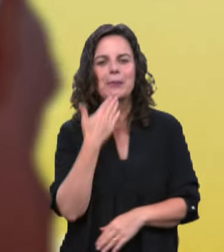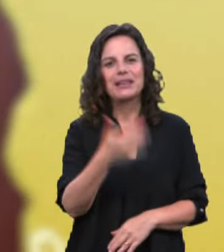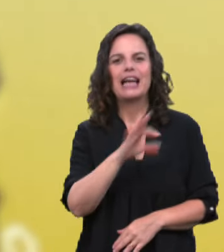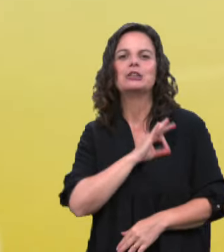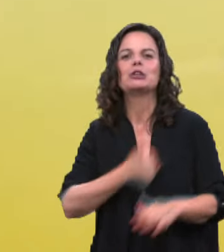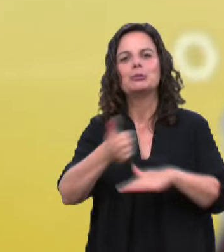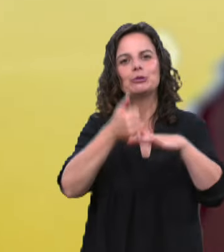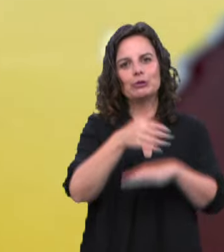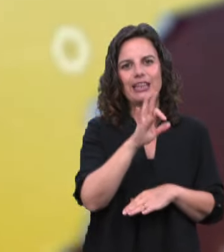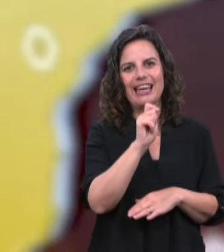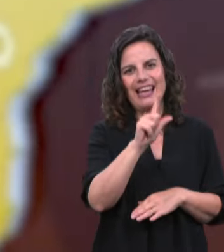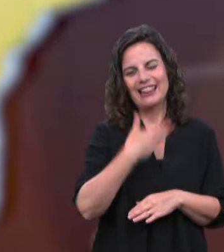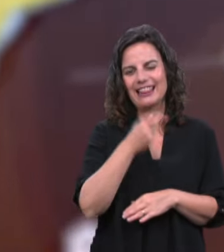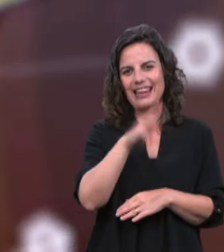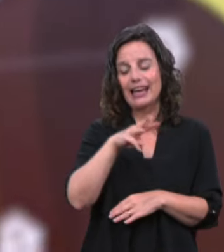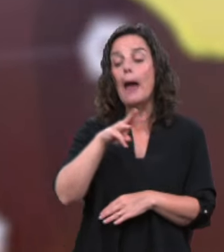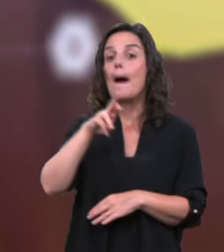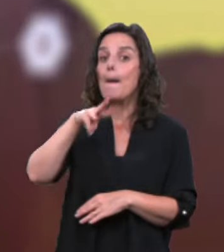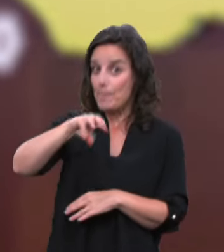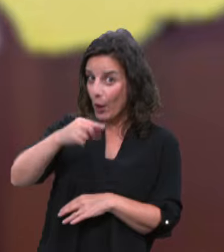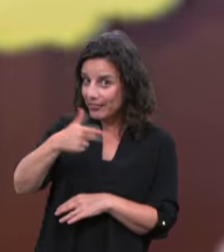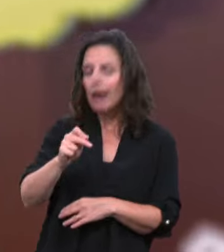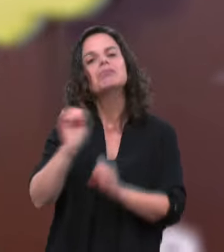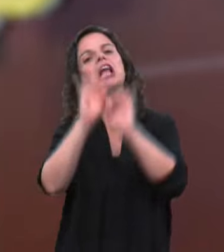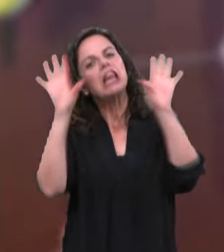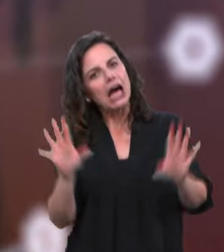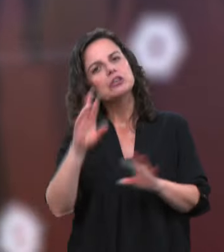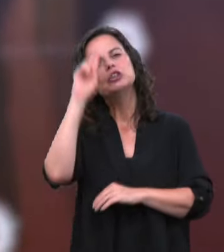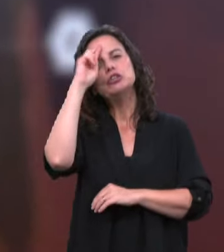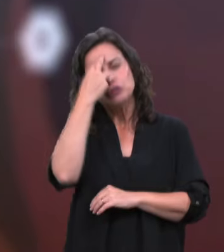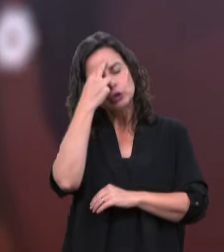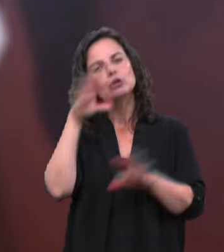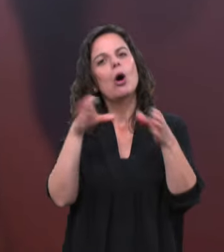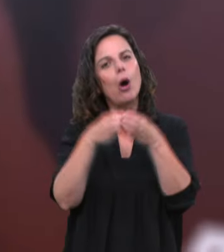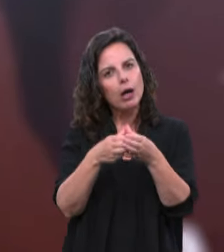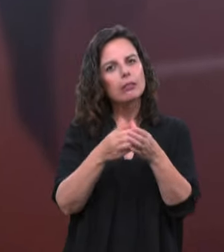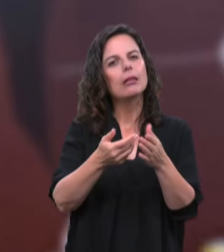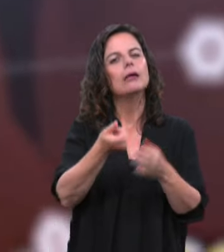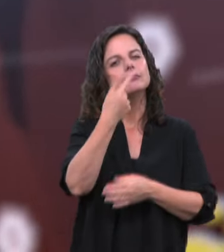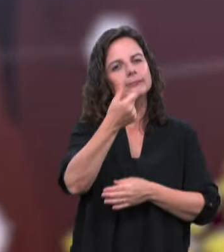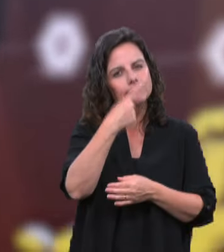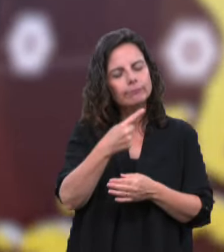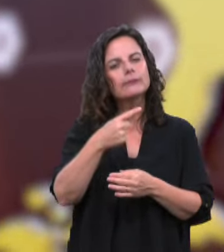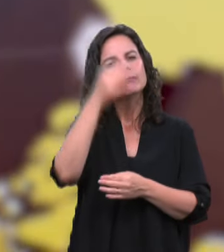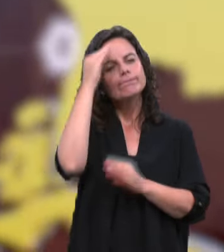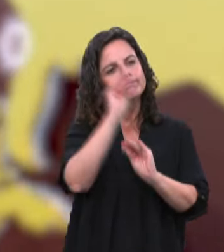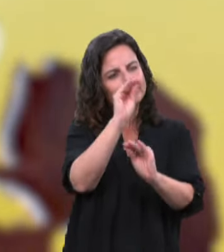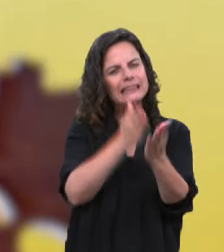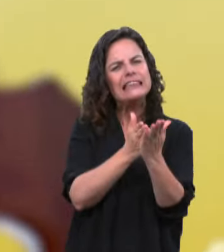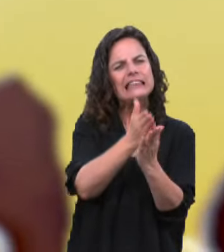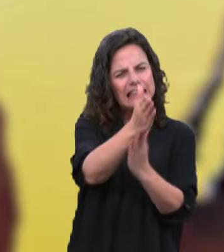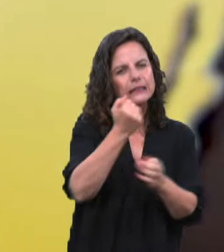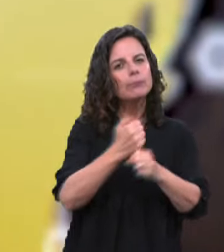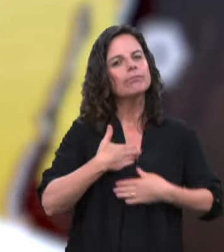Professor Hélder Mota Felipe. Ficou claro o empenho da Ordem dos Farmacêuticos na atualização contínua de conhecimentos dos